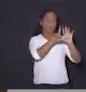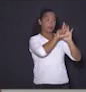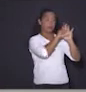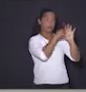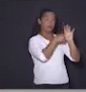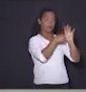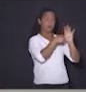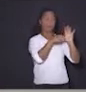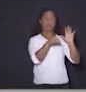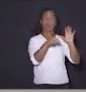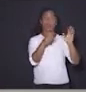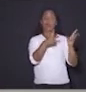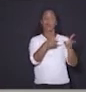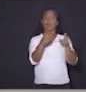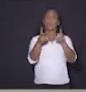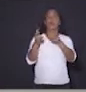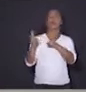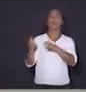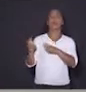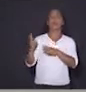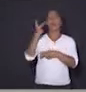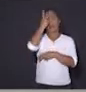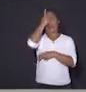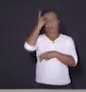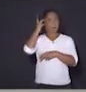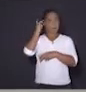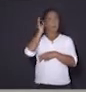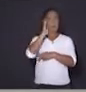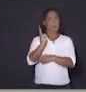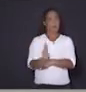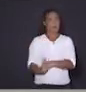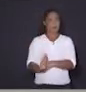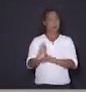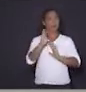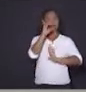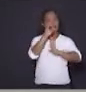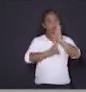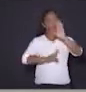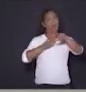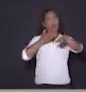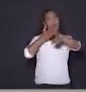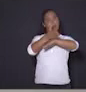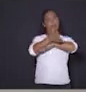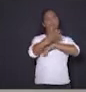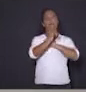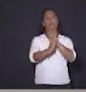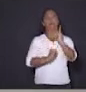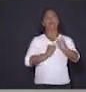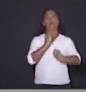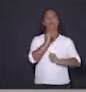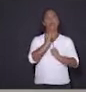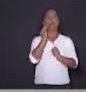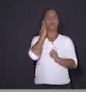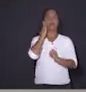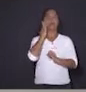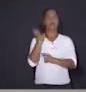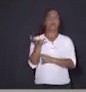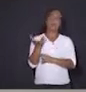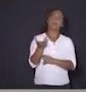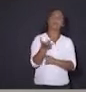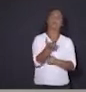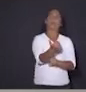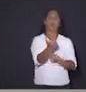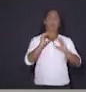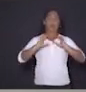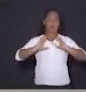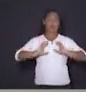a todos os brasileiros o direito de acesso à internet e diz ainda mais que o acesso à internet é essencial ao exercício da